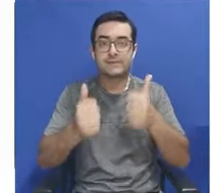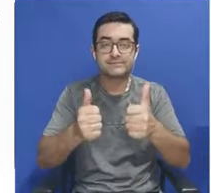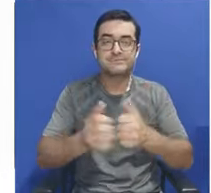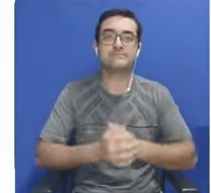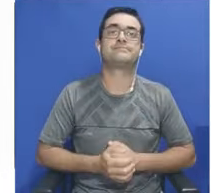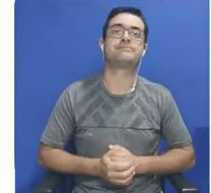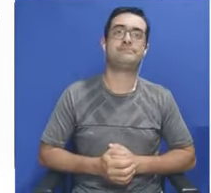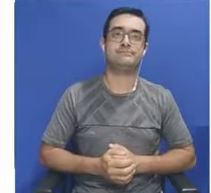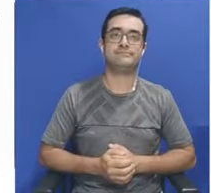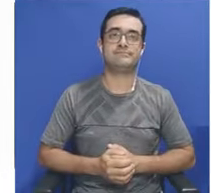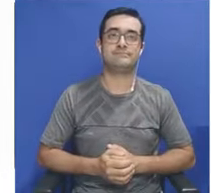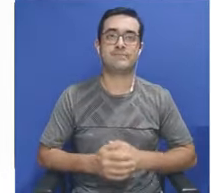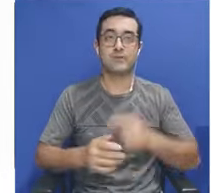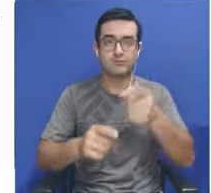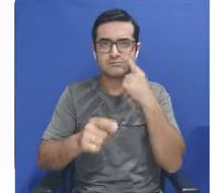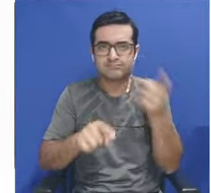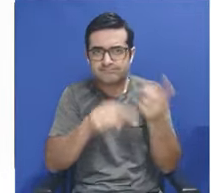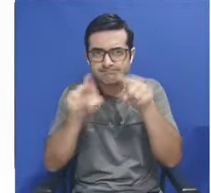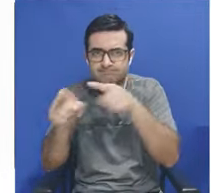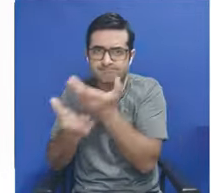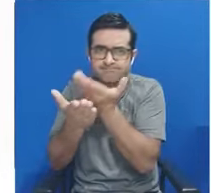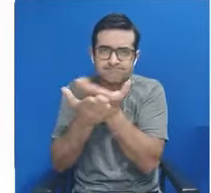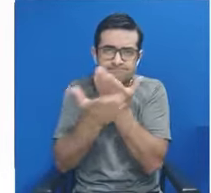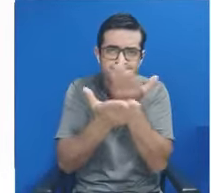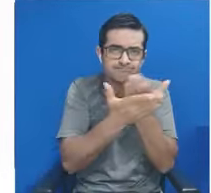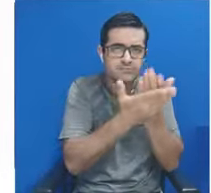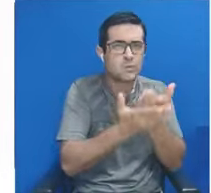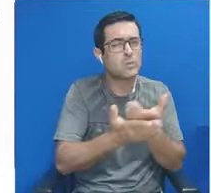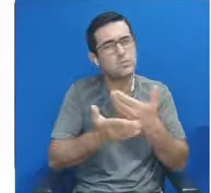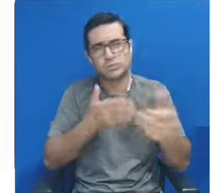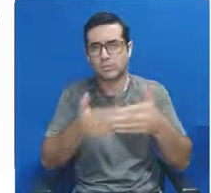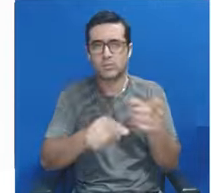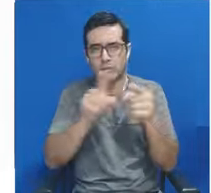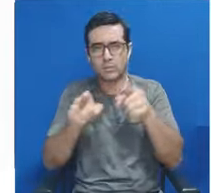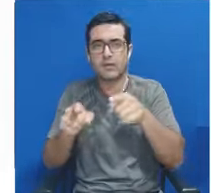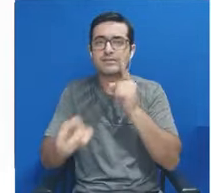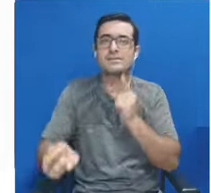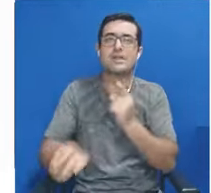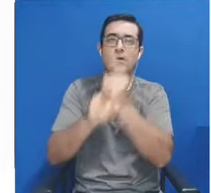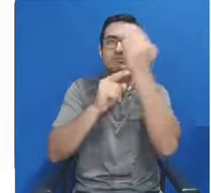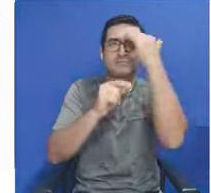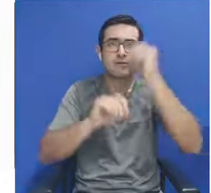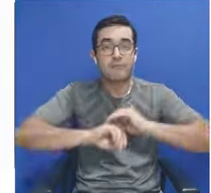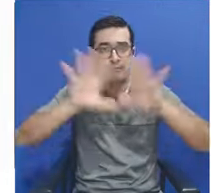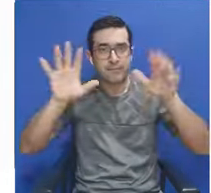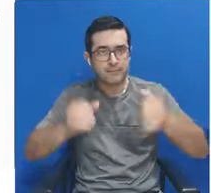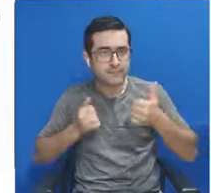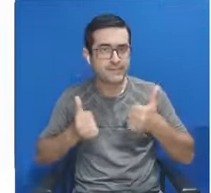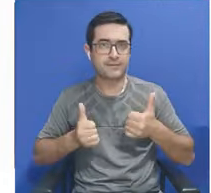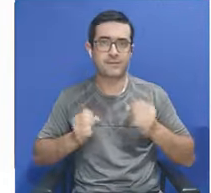bueno? Então, revejam essa aula quantas vezes for necessário até que vocês